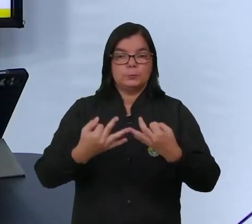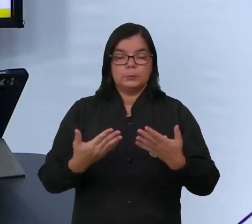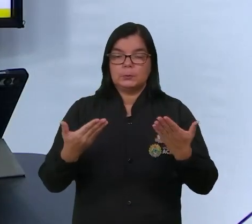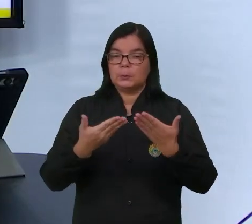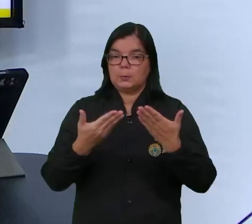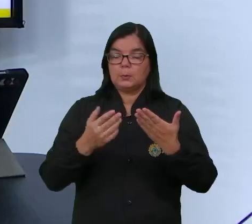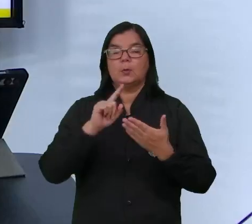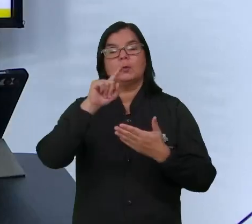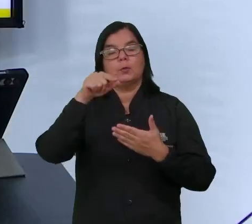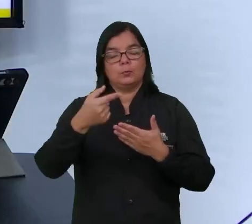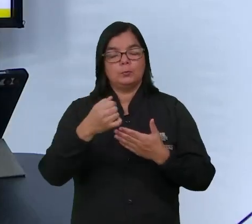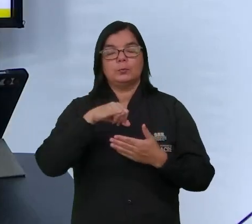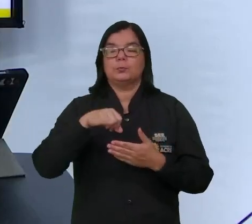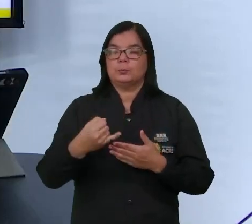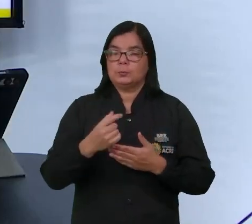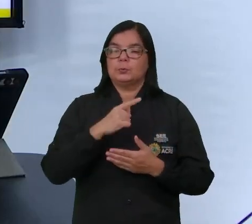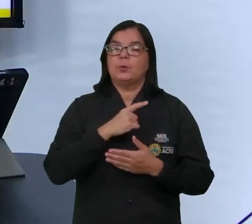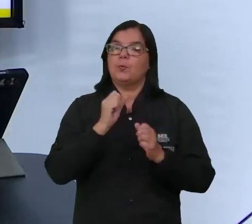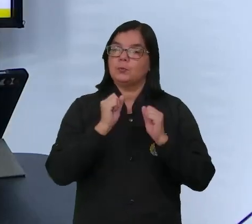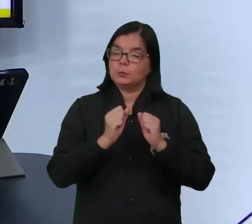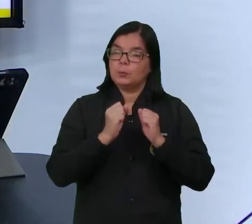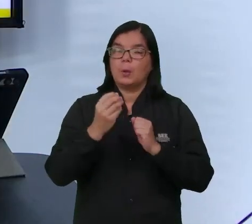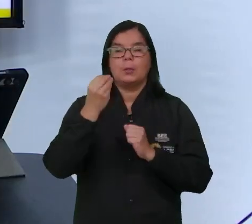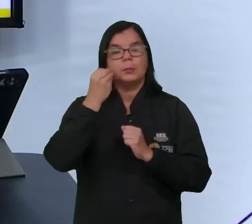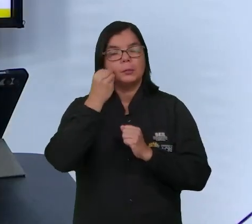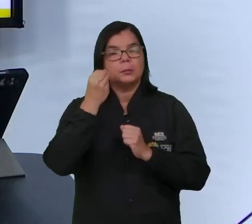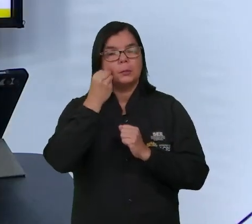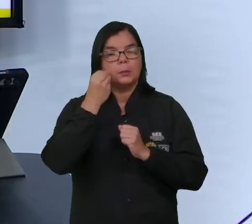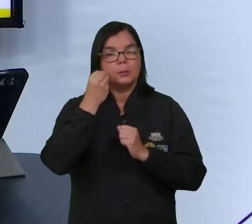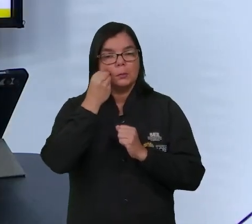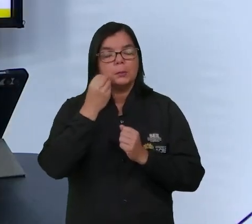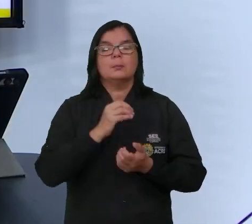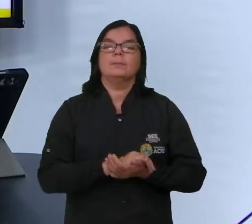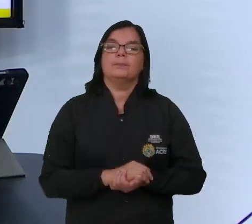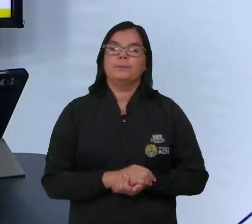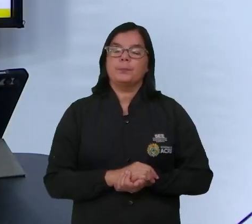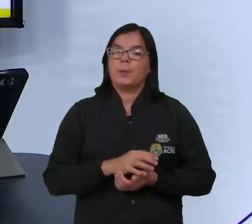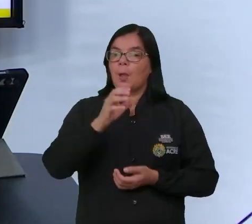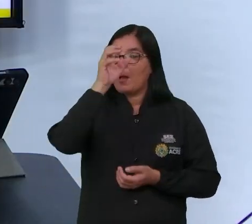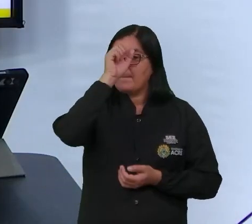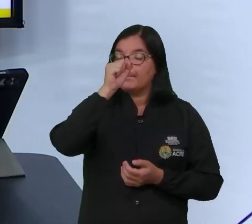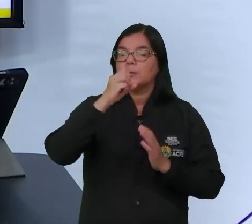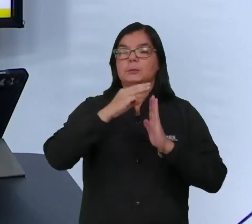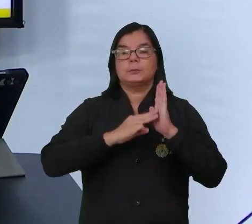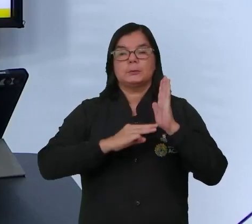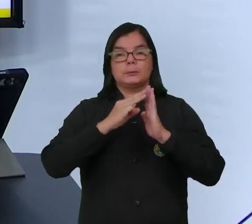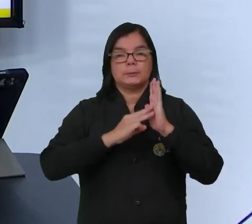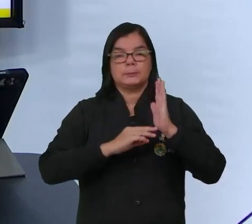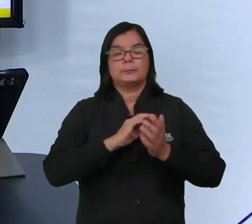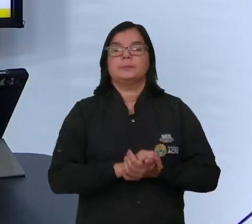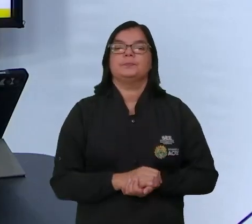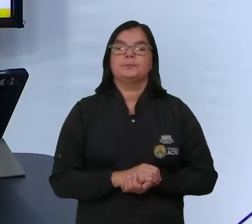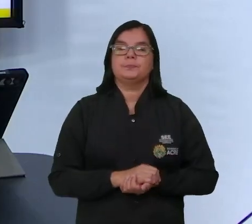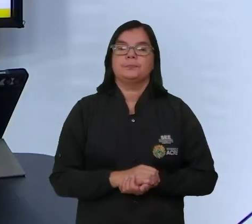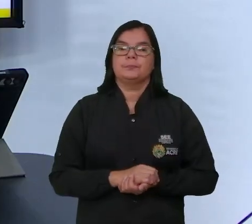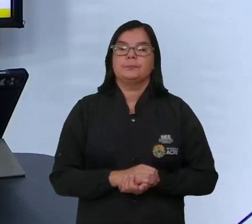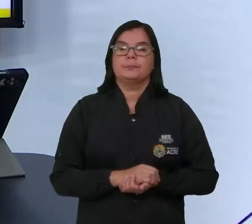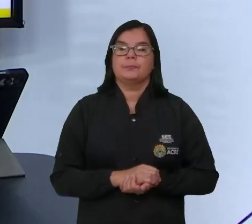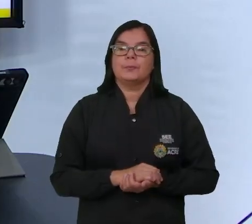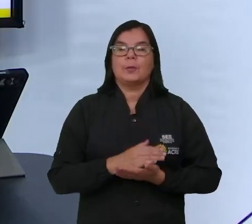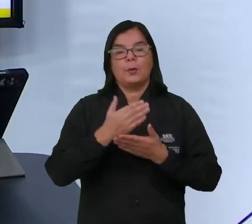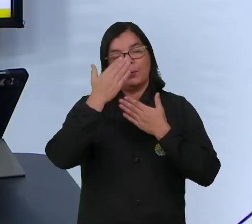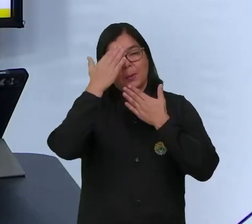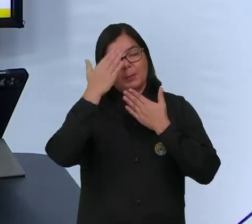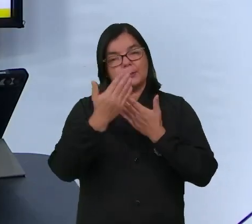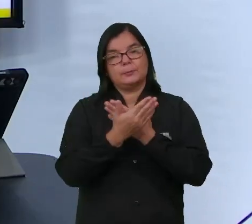falei, eu vou falar em outra oportunidade. Você pode tentar aprender esses métodos. Pois bem, eu agradeço